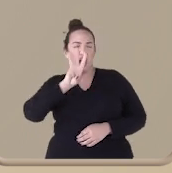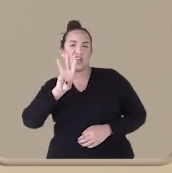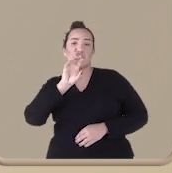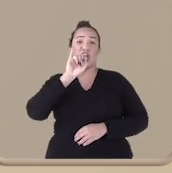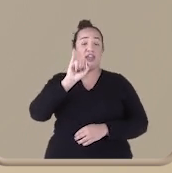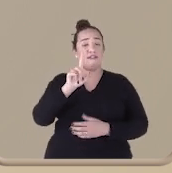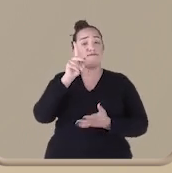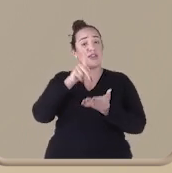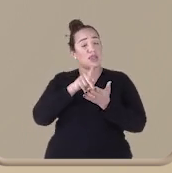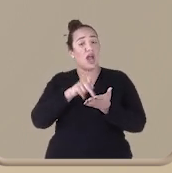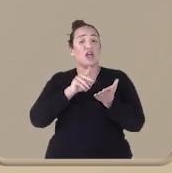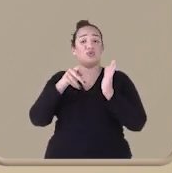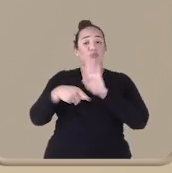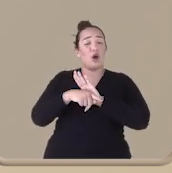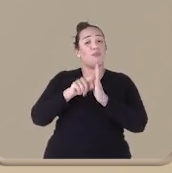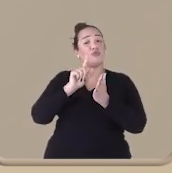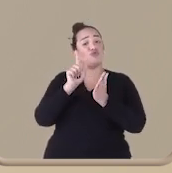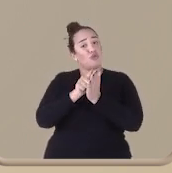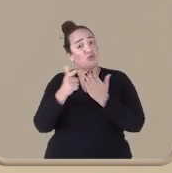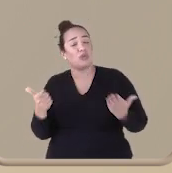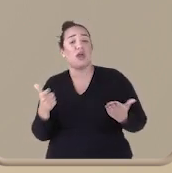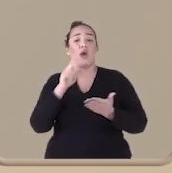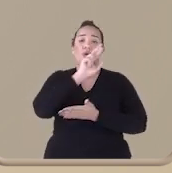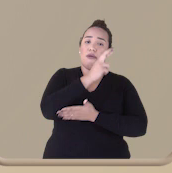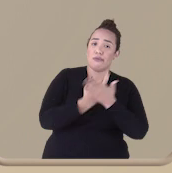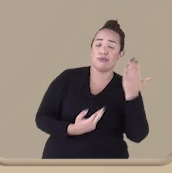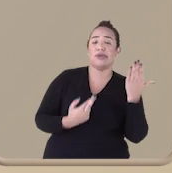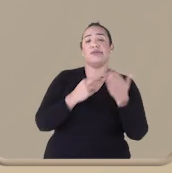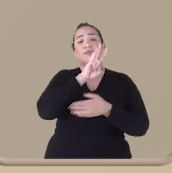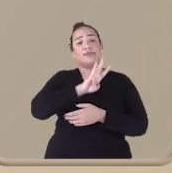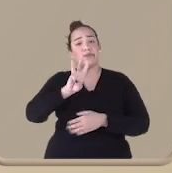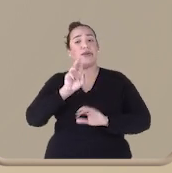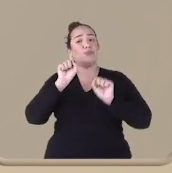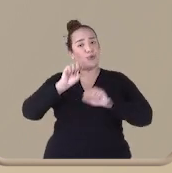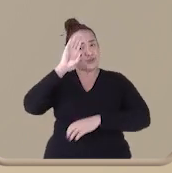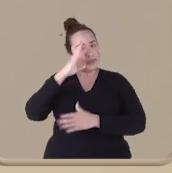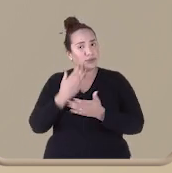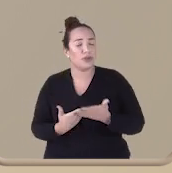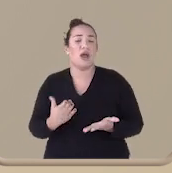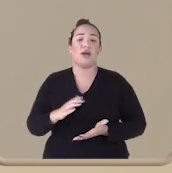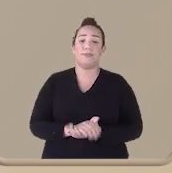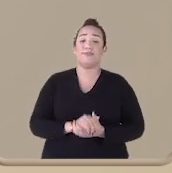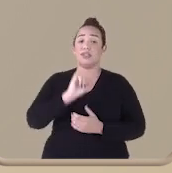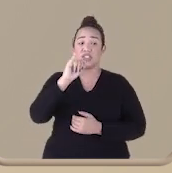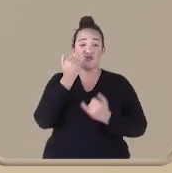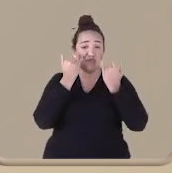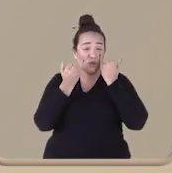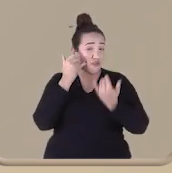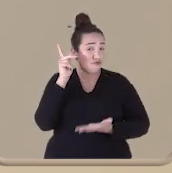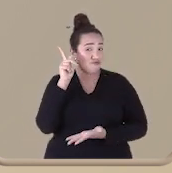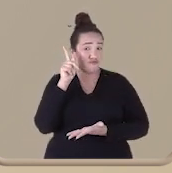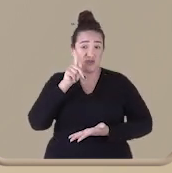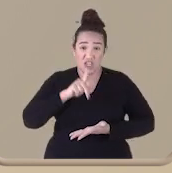profissional de imprensa, ou seja, se foi publicado em outro jornal, revista ou site de confiança. Quando uma informação